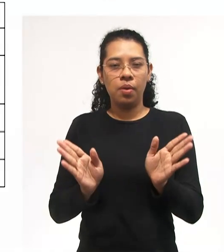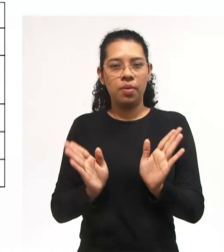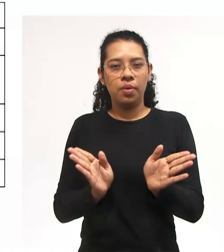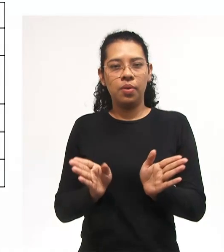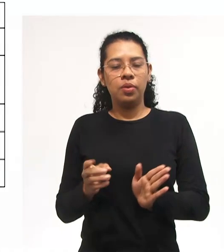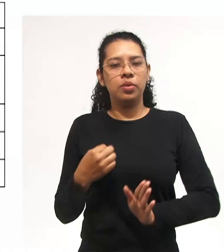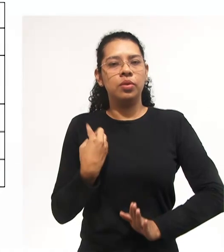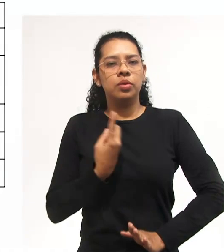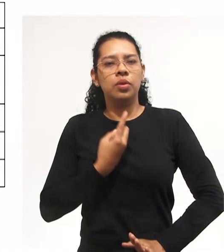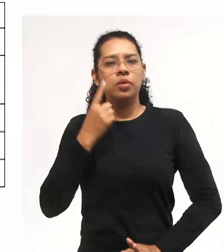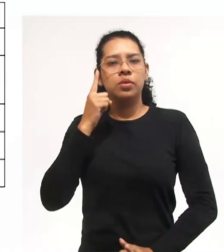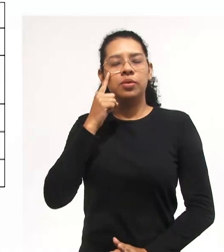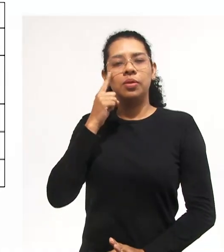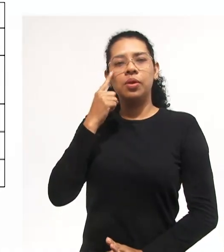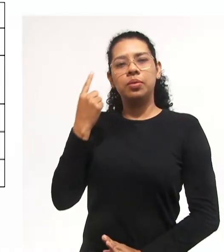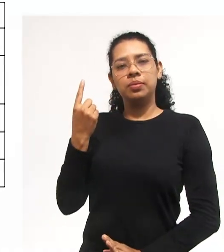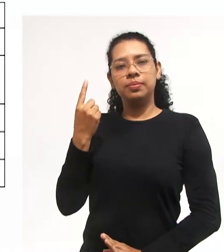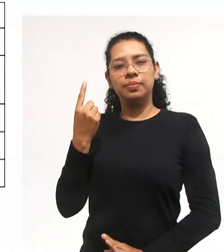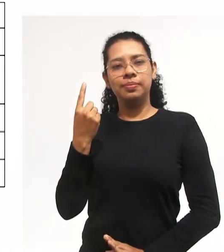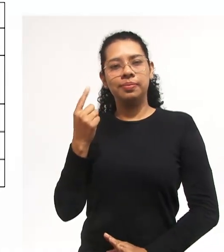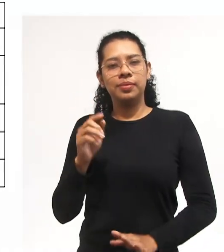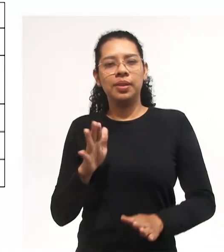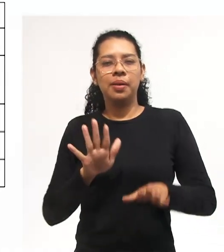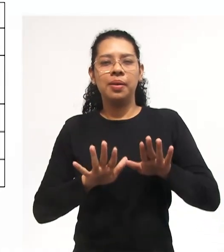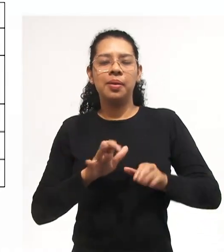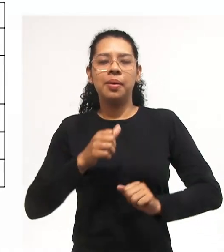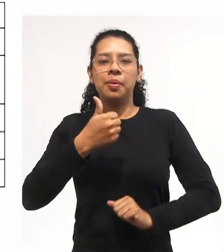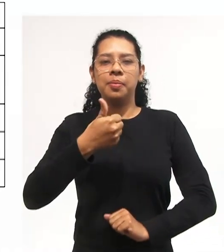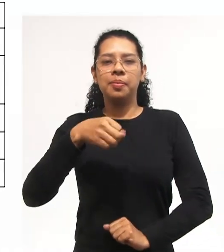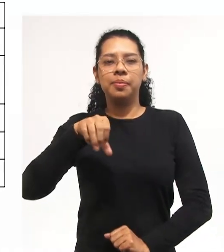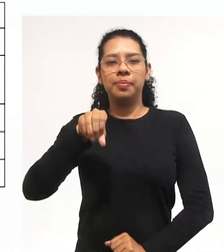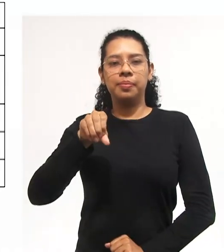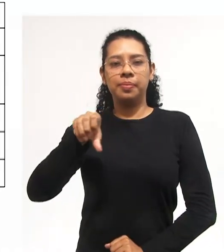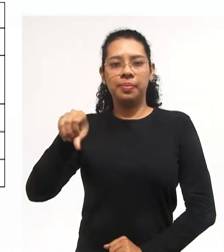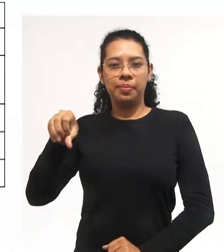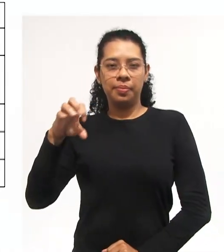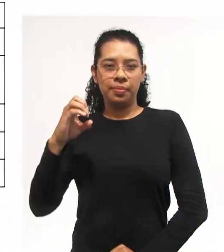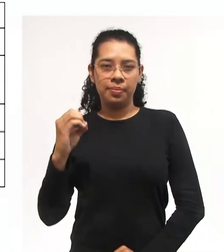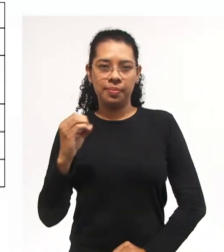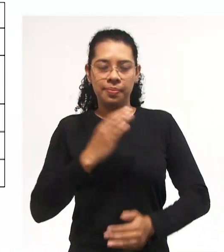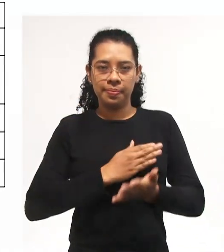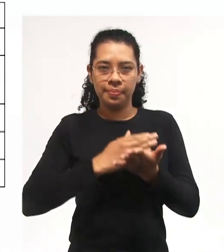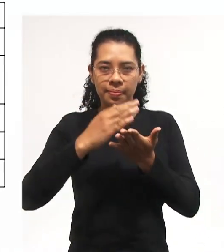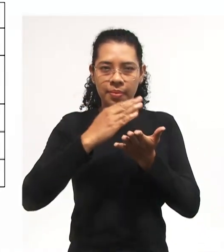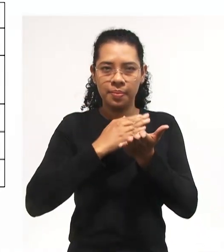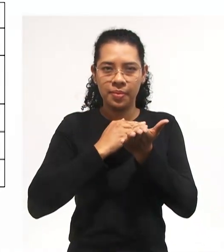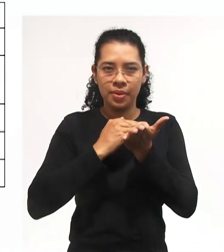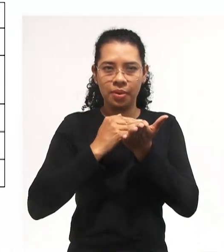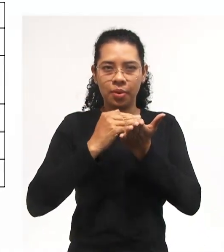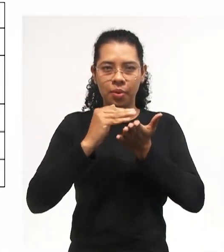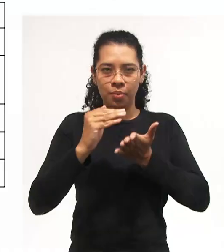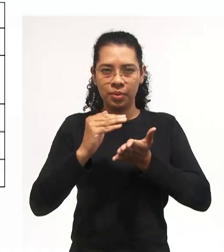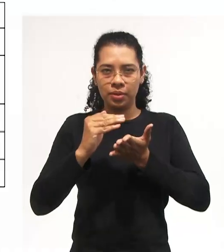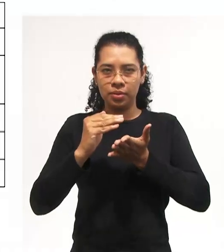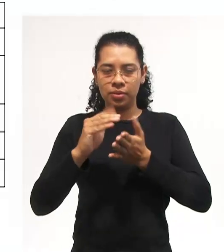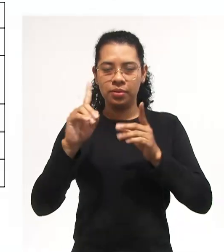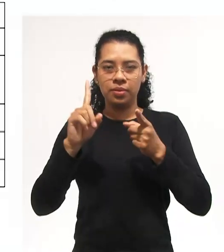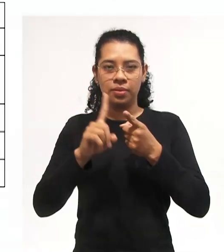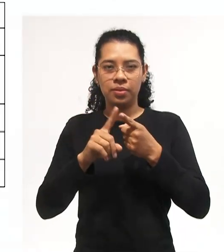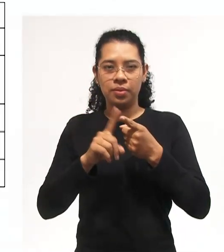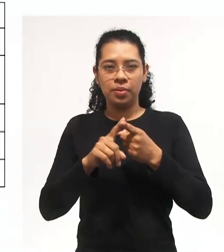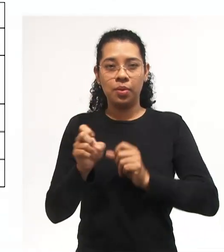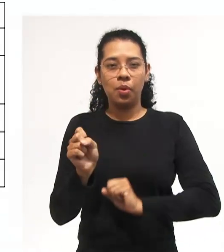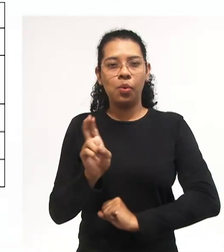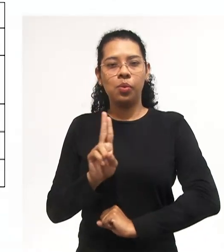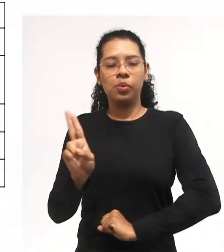gente pode ver que a partir da década de 1990, começou-se a chamar de gestão